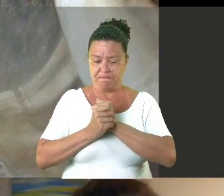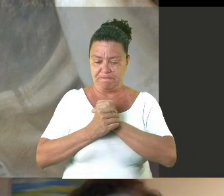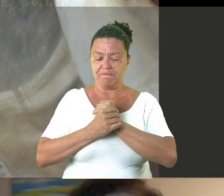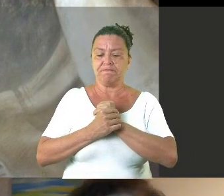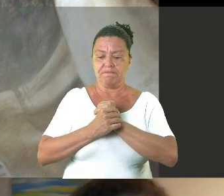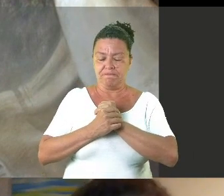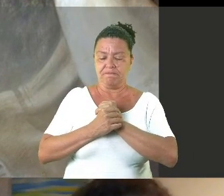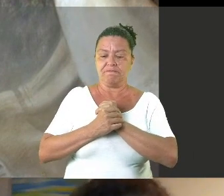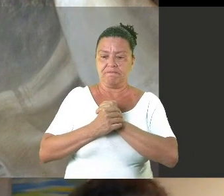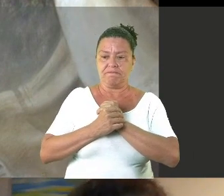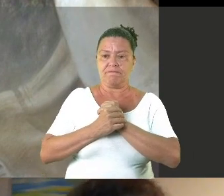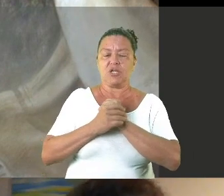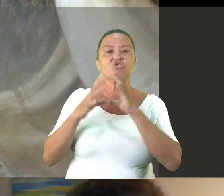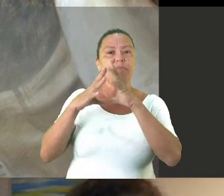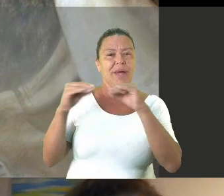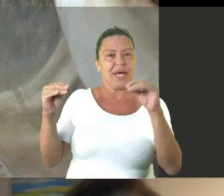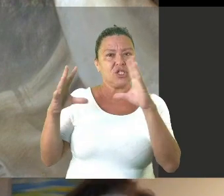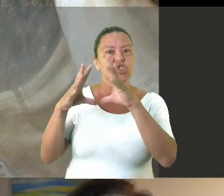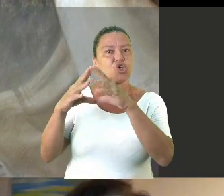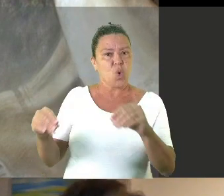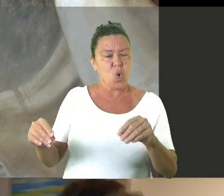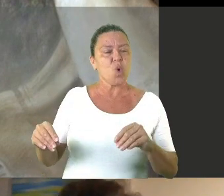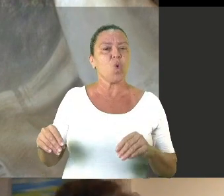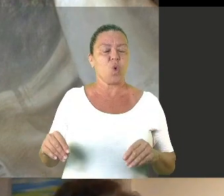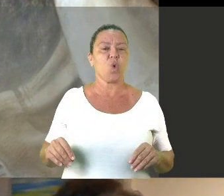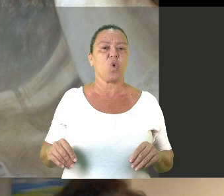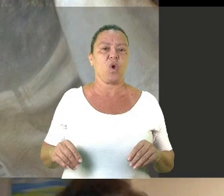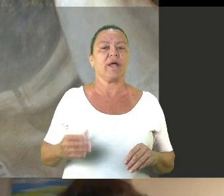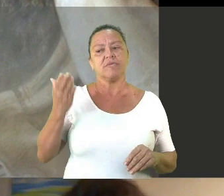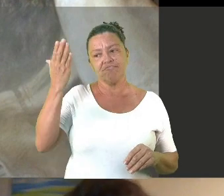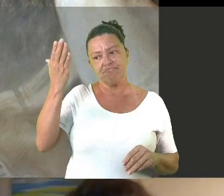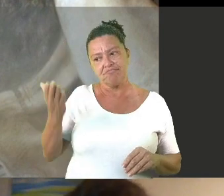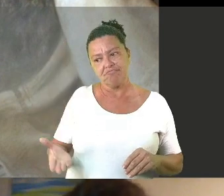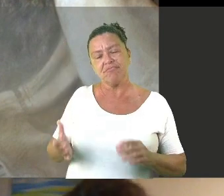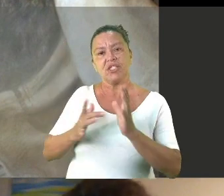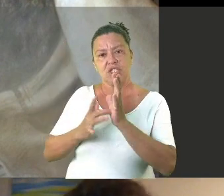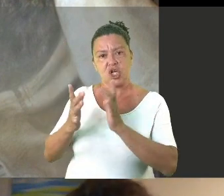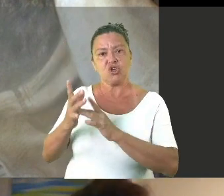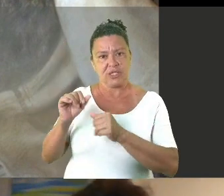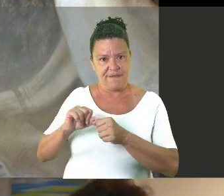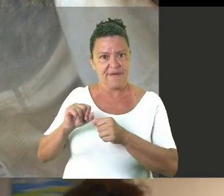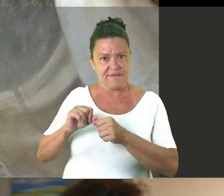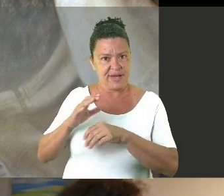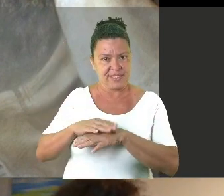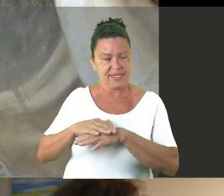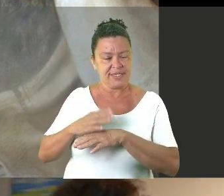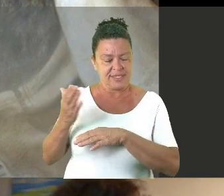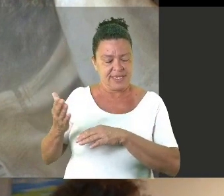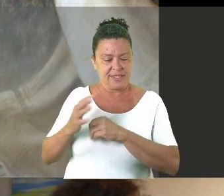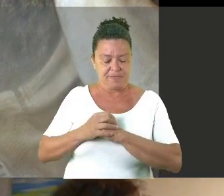e sobre as curas que o Rabi vinha fazendo,